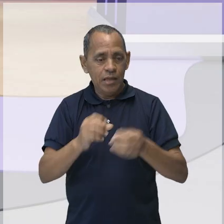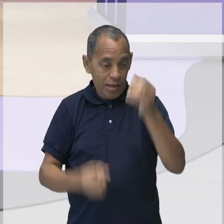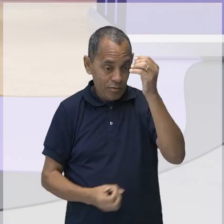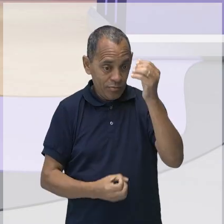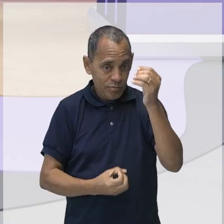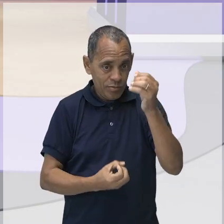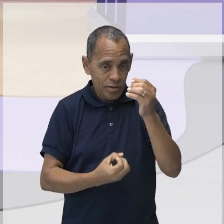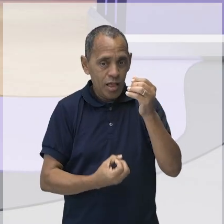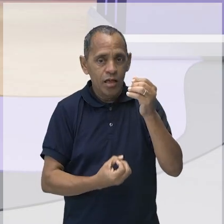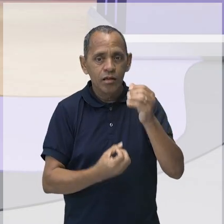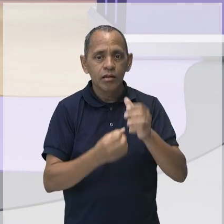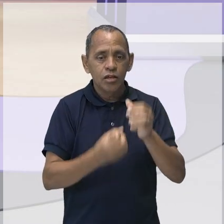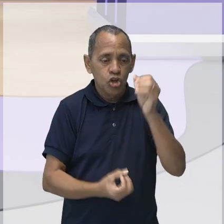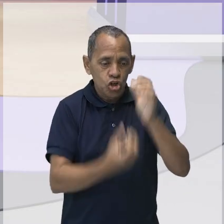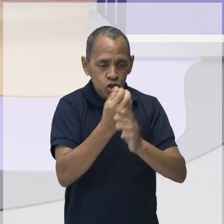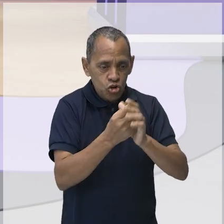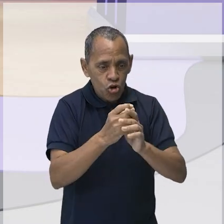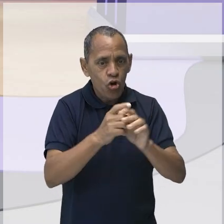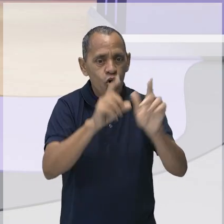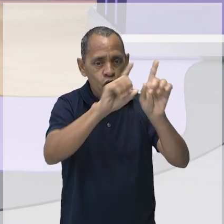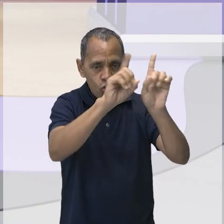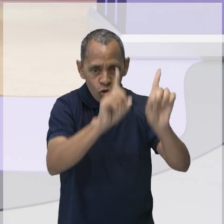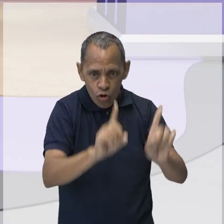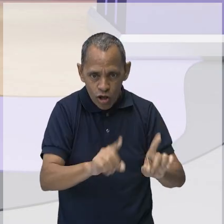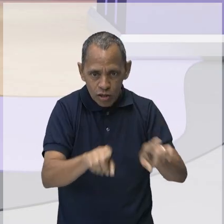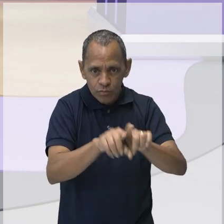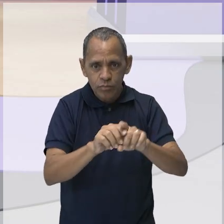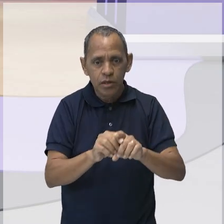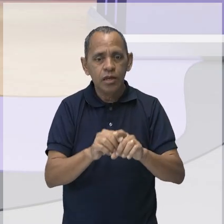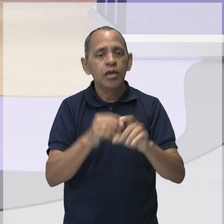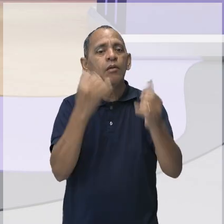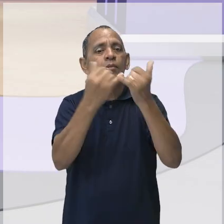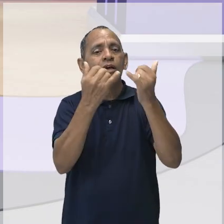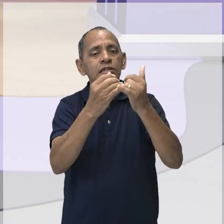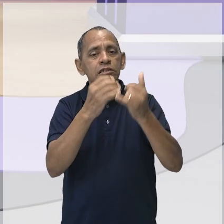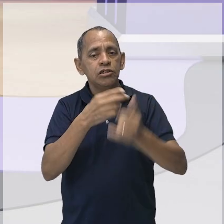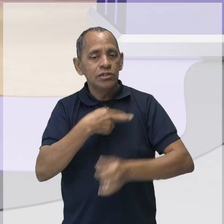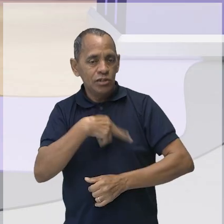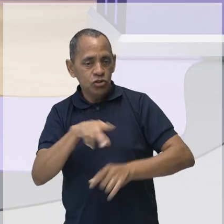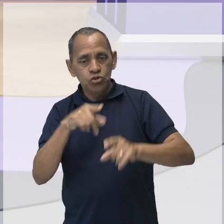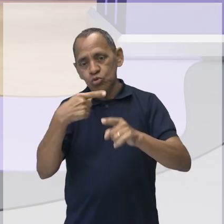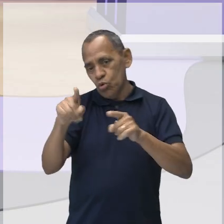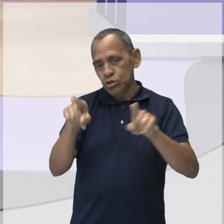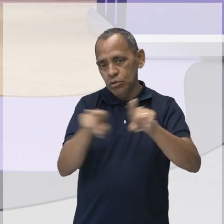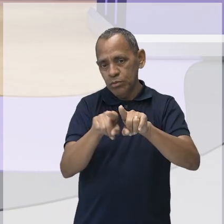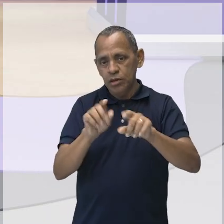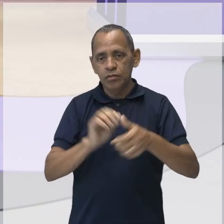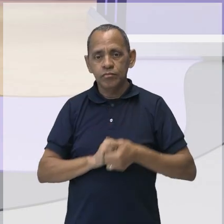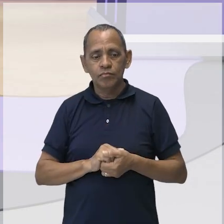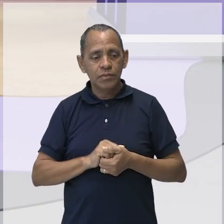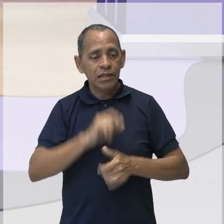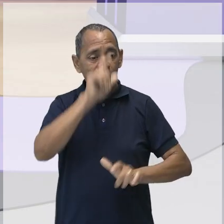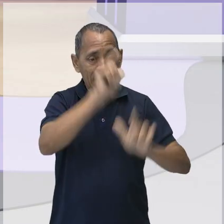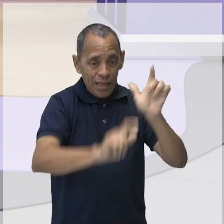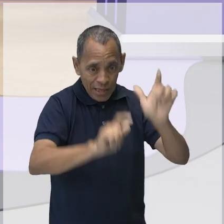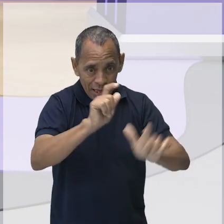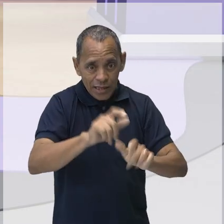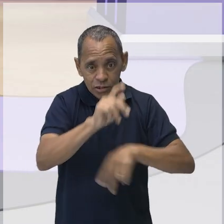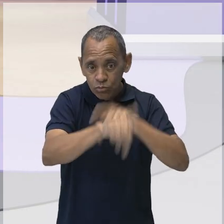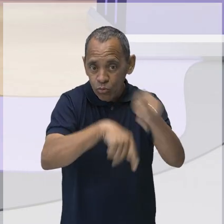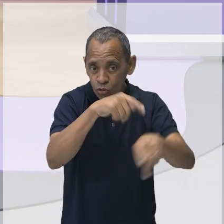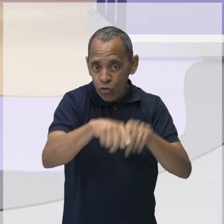criador desse povo, semelhante a outras tradições religiosas, né? Entre os guaranis também há a ideia de